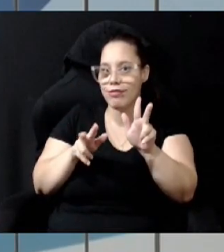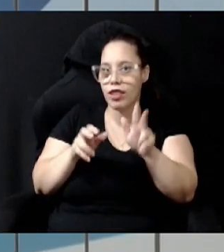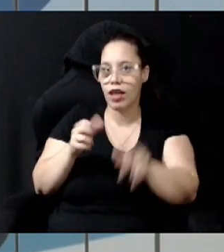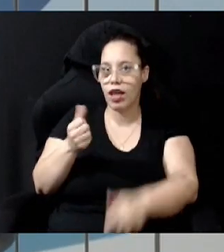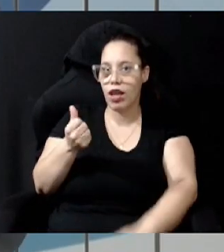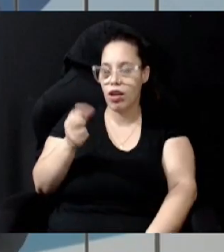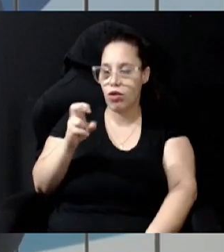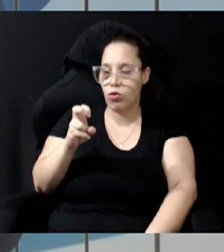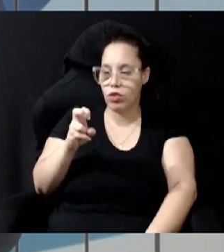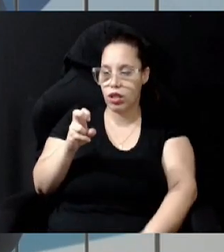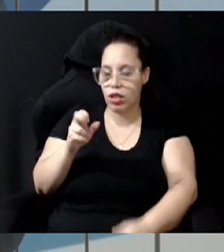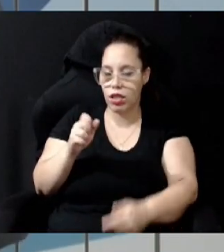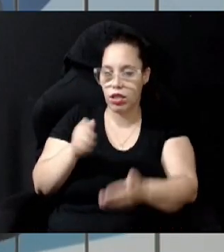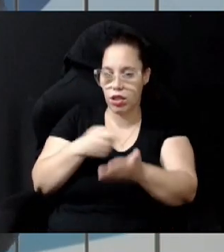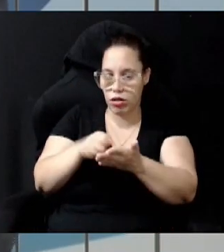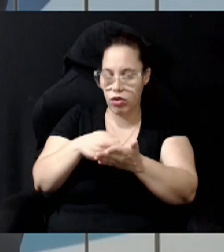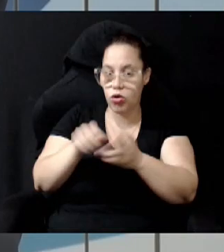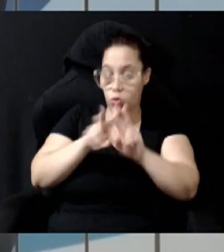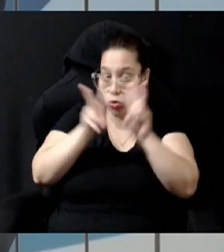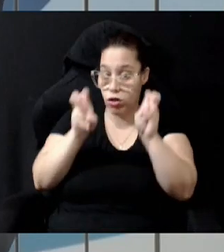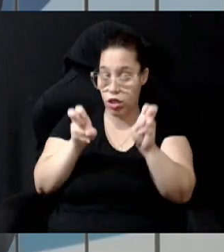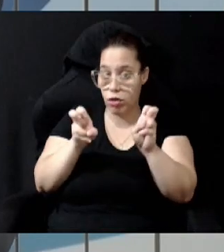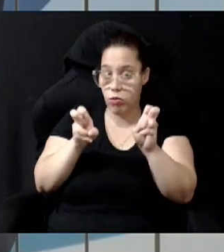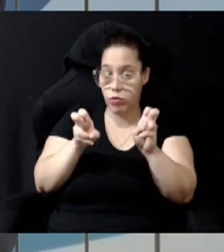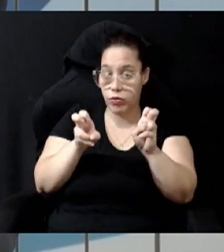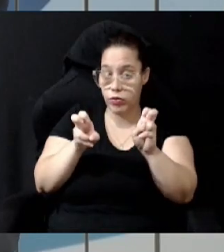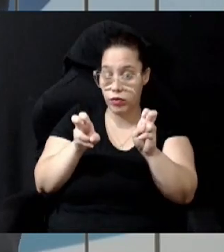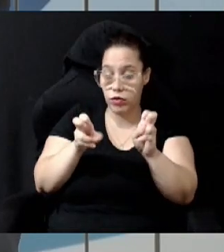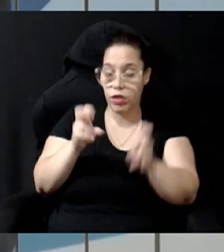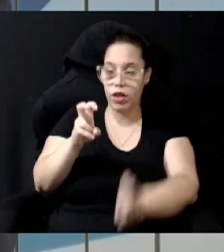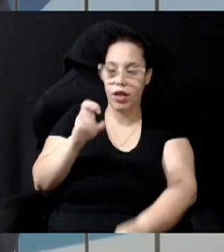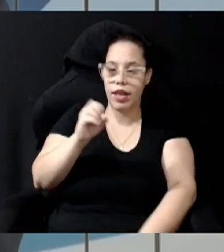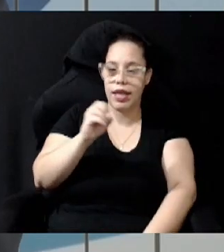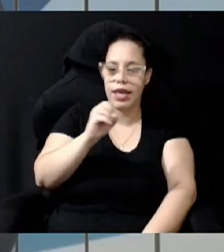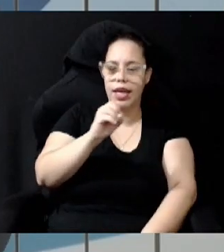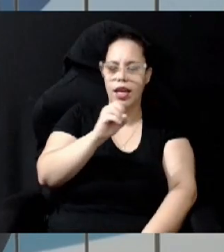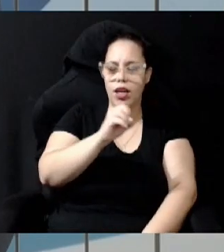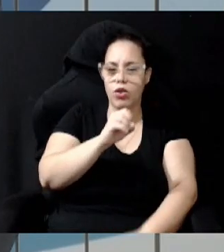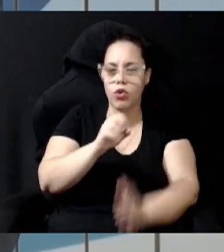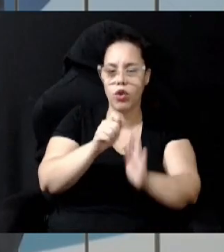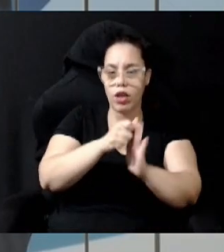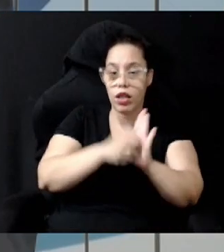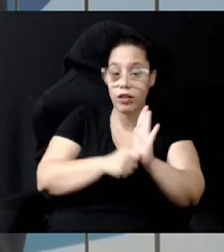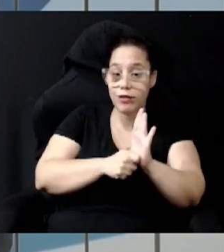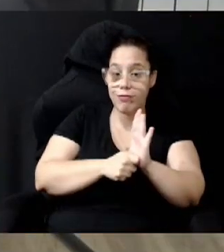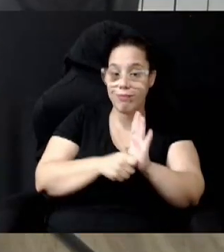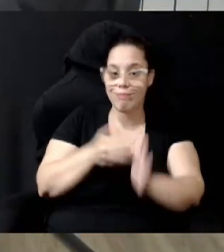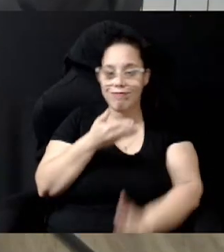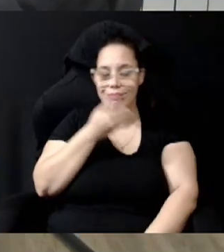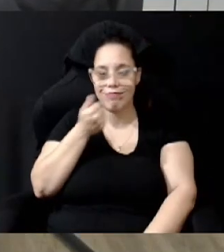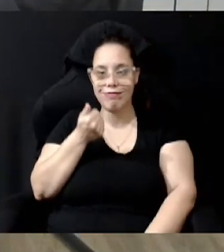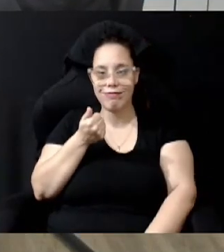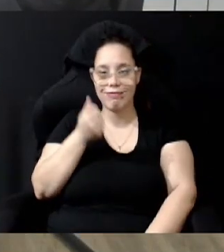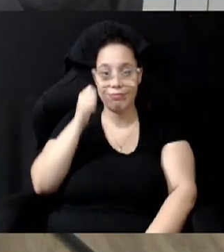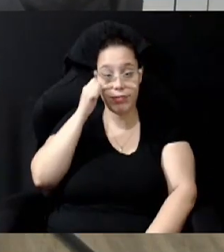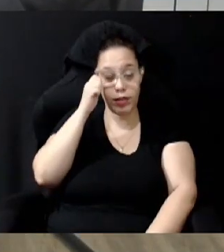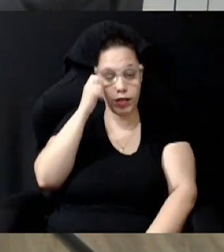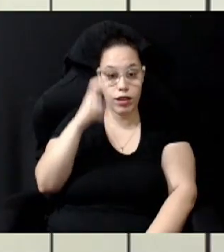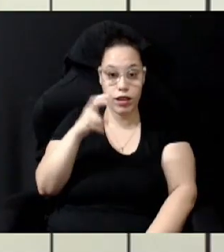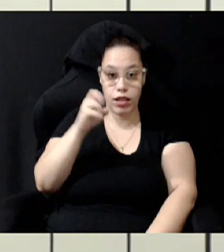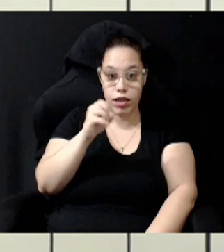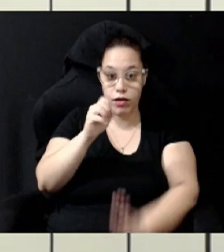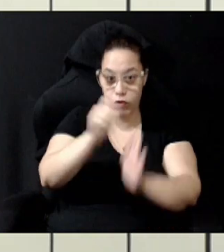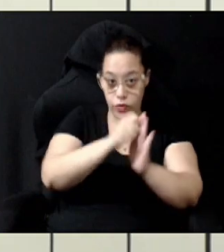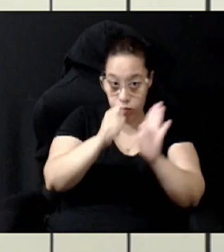escritos sobre o tema e mais de 500 artigos. Maravilha. Né? Olha, são mais de 500 artigos que abordam